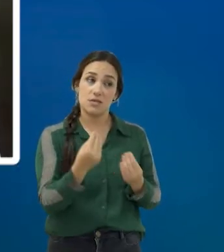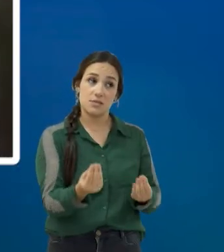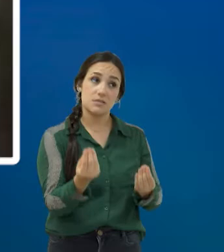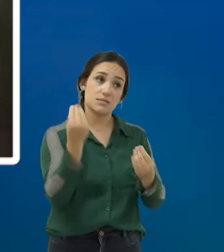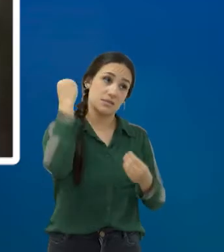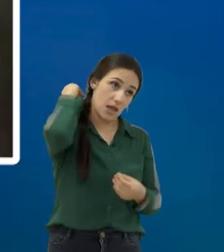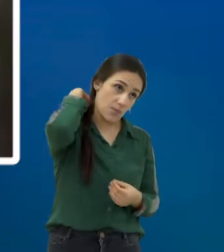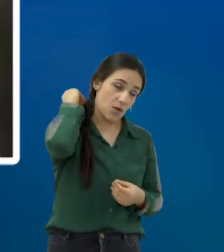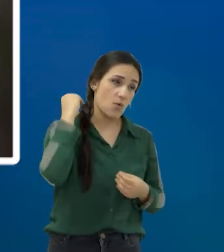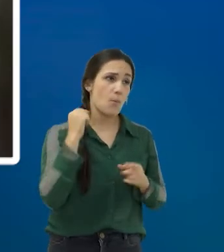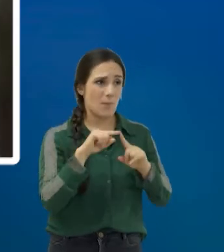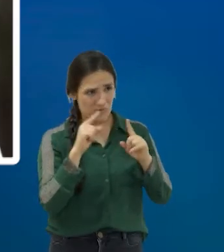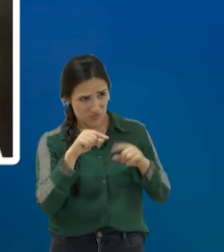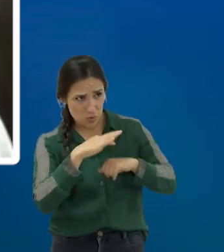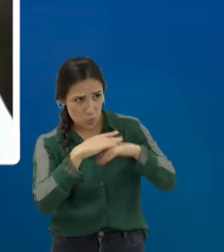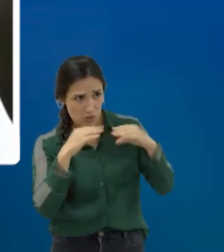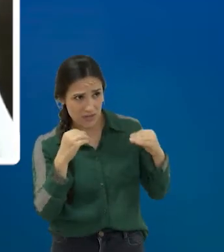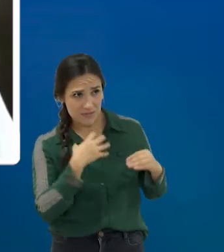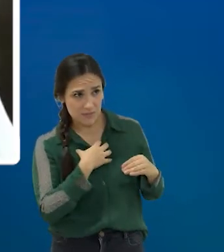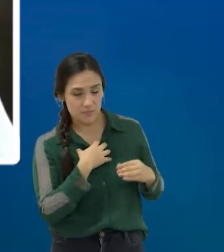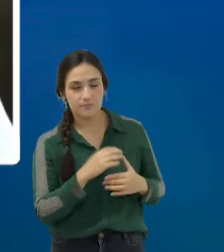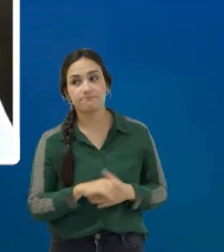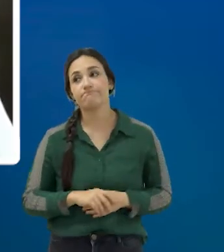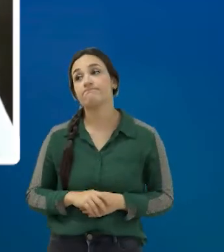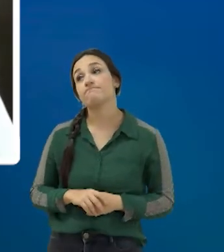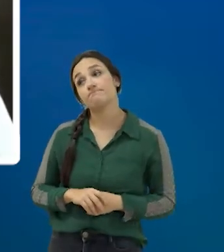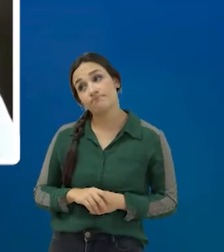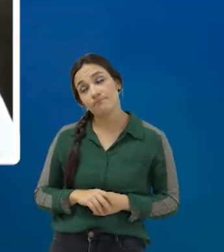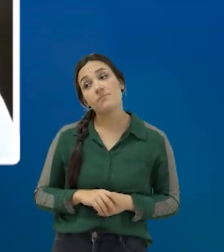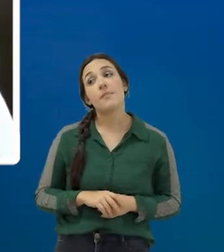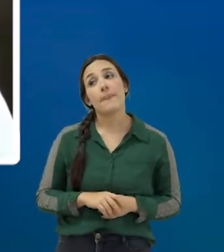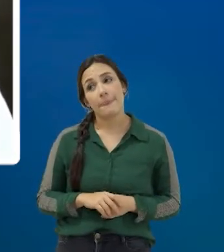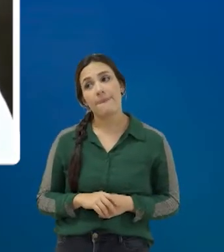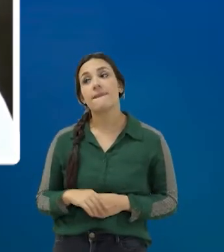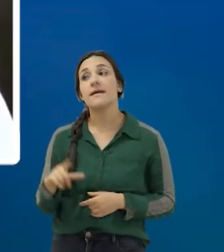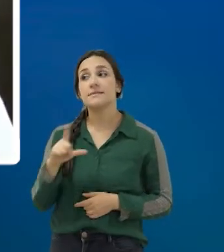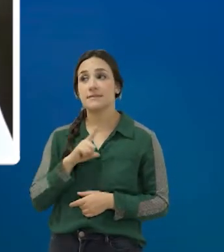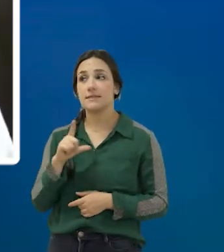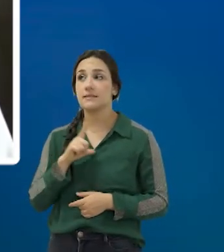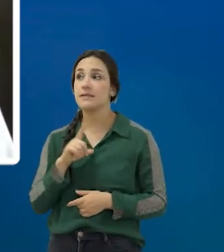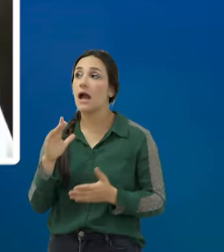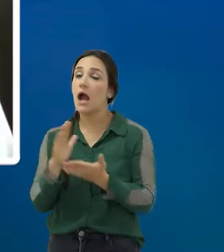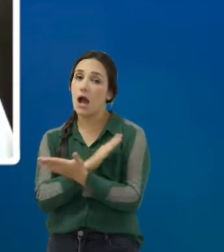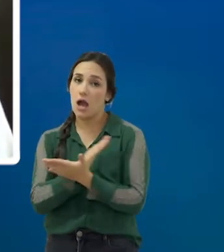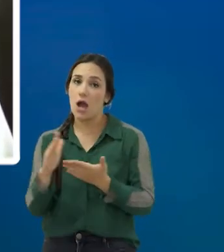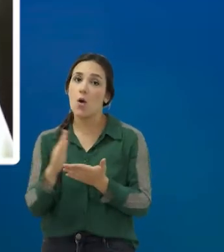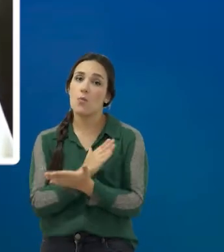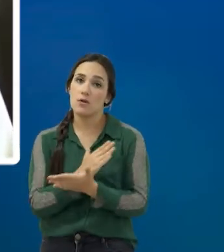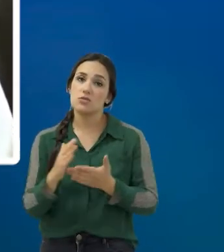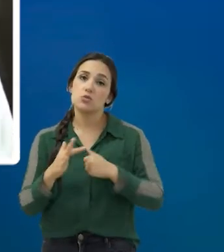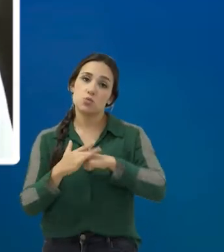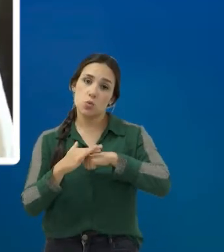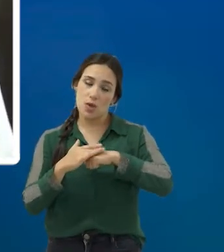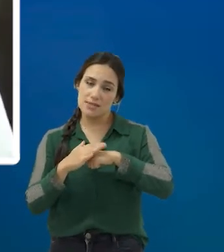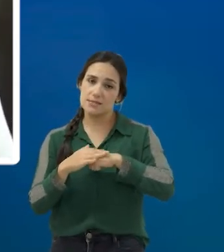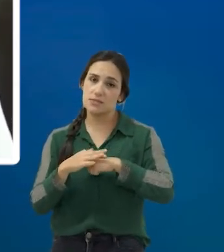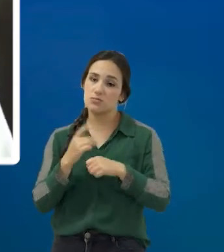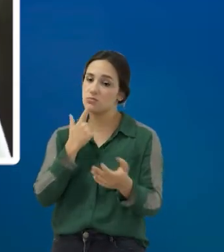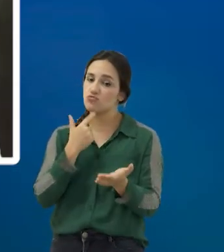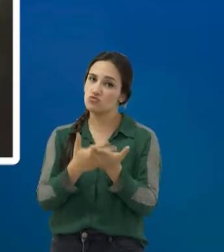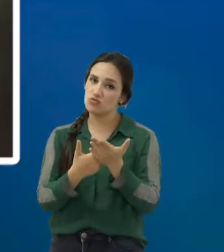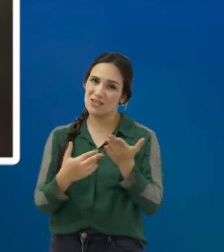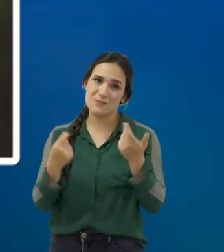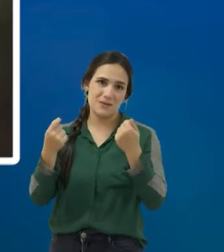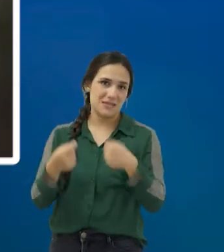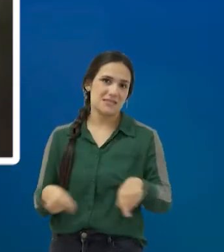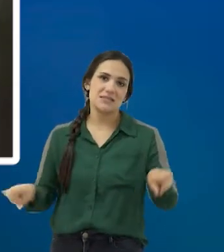transplante que deixa o paciente curado, né? existem alguns tipos de doenças do sangue que não precisam do transplante. No